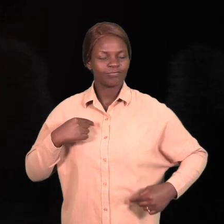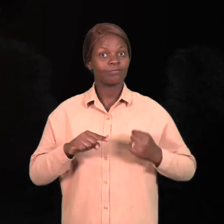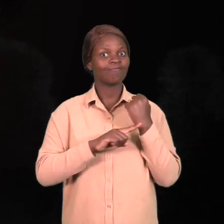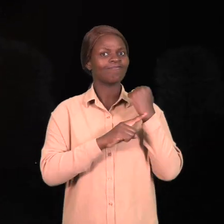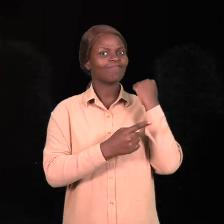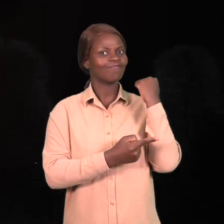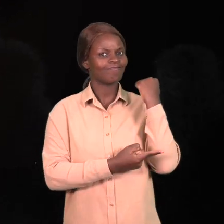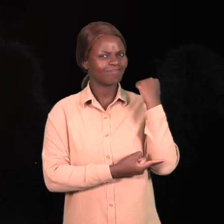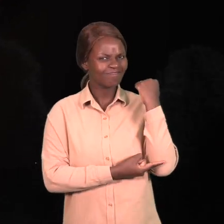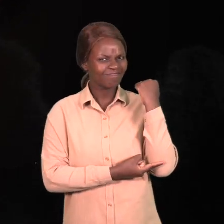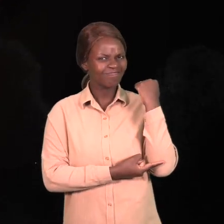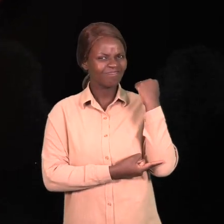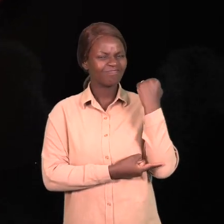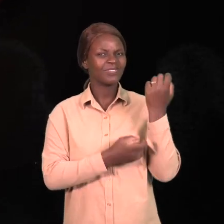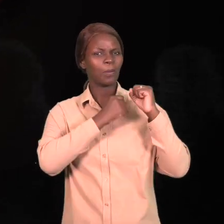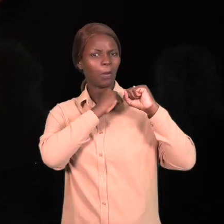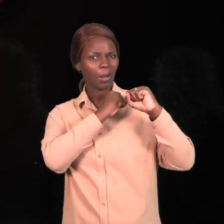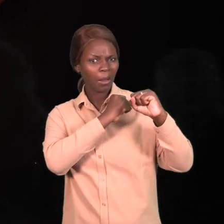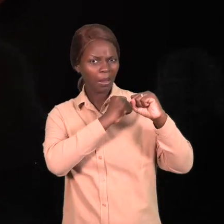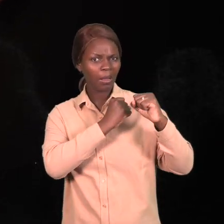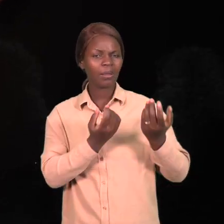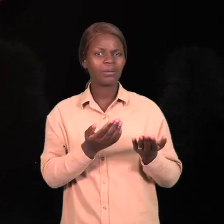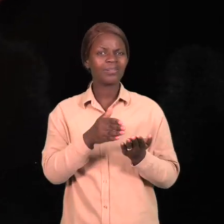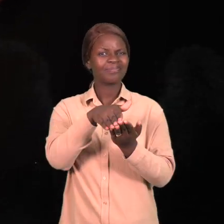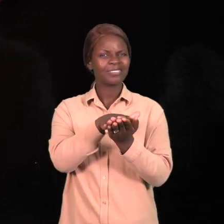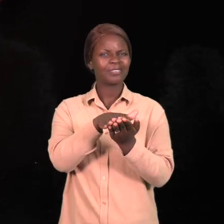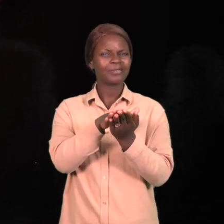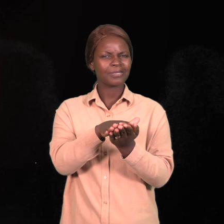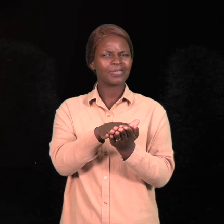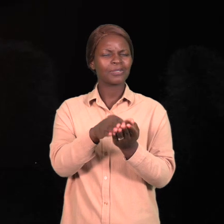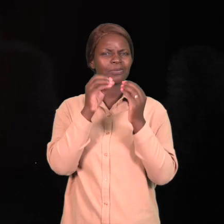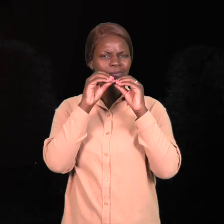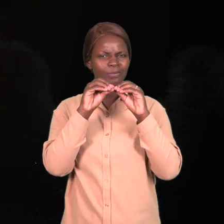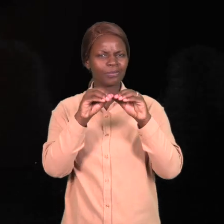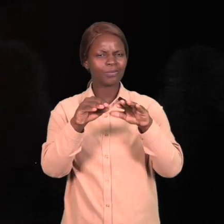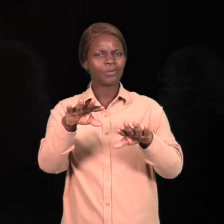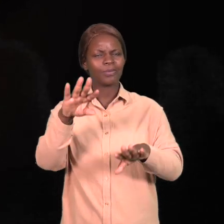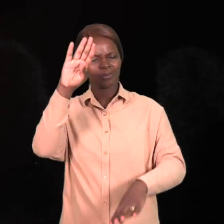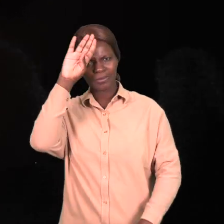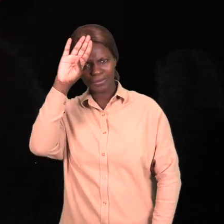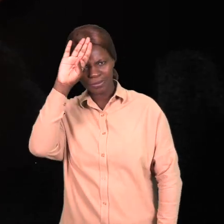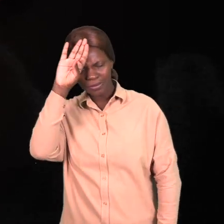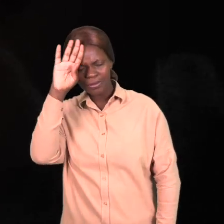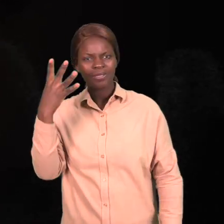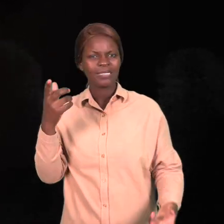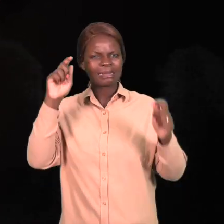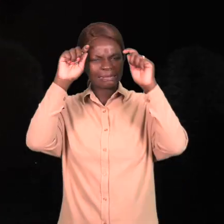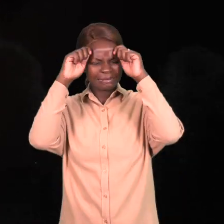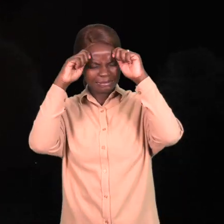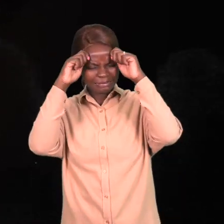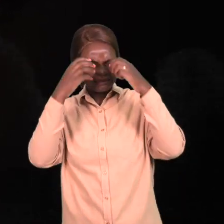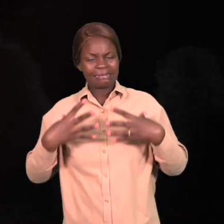indesejada, doenças sexualmente transmissíveis, problemas de saúde mental, como stress ou depressão,